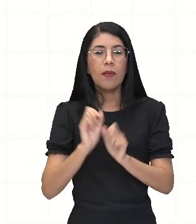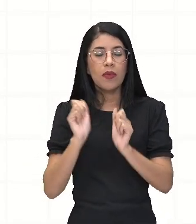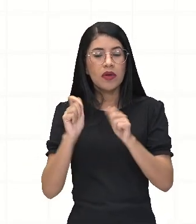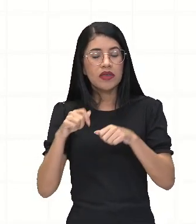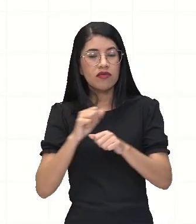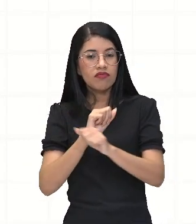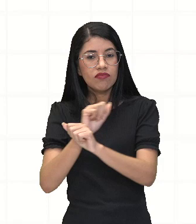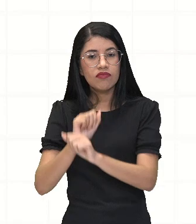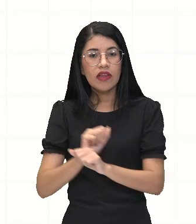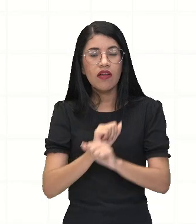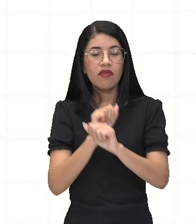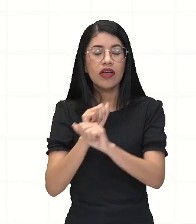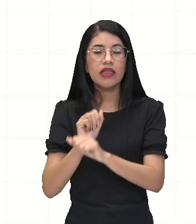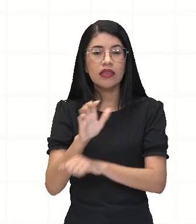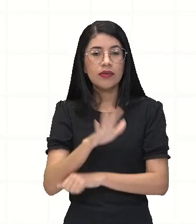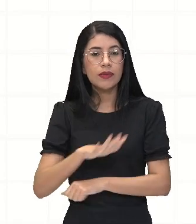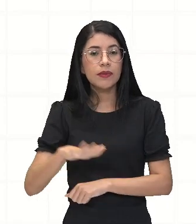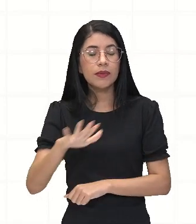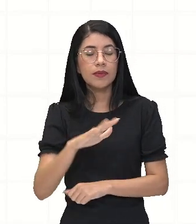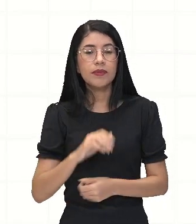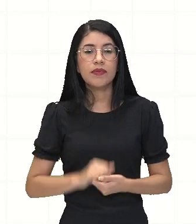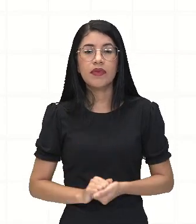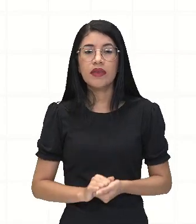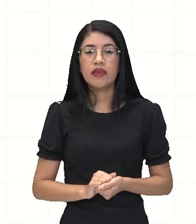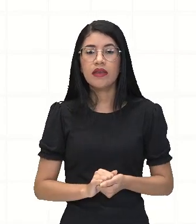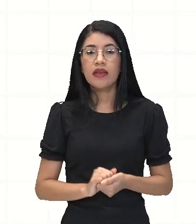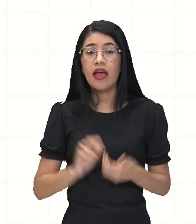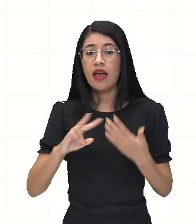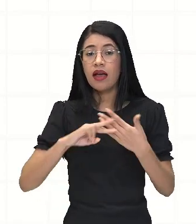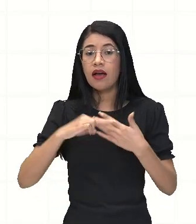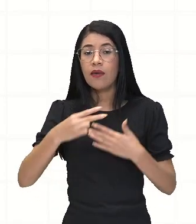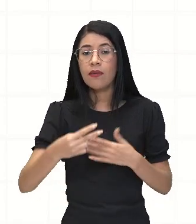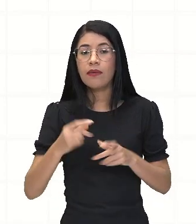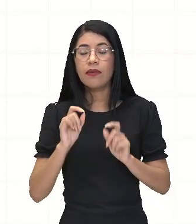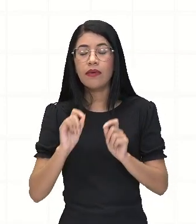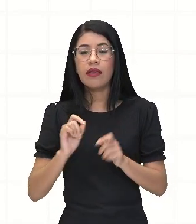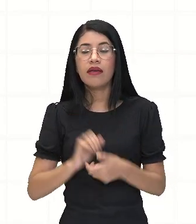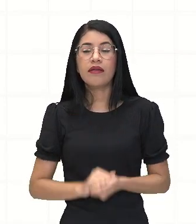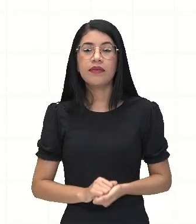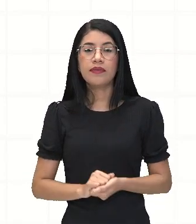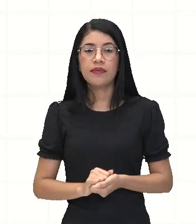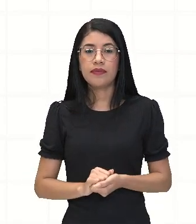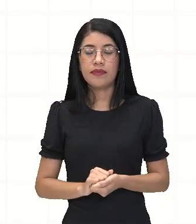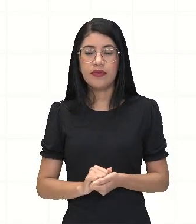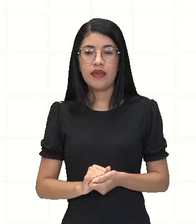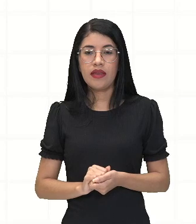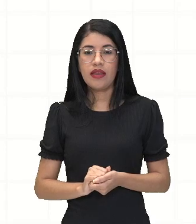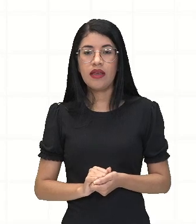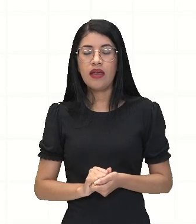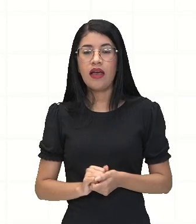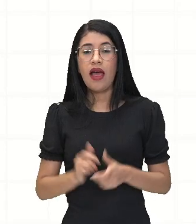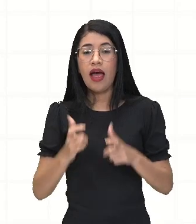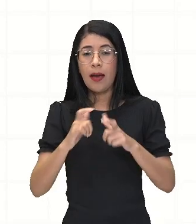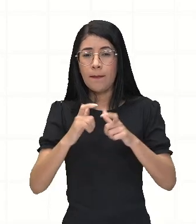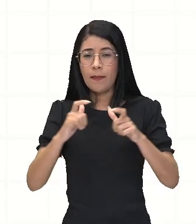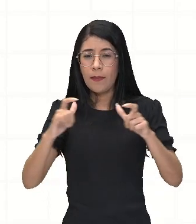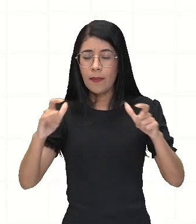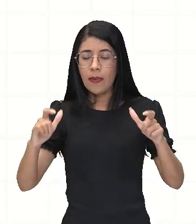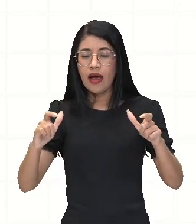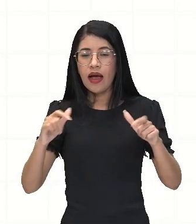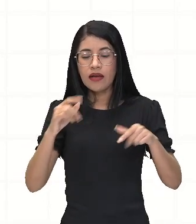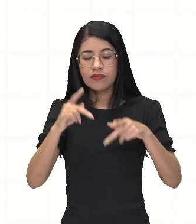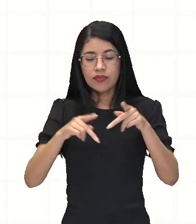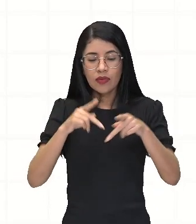do território. Qual o resultado disso? Vai ter um aumento do processo de esvaziamento